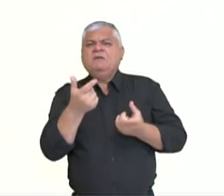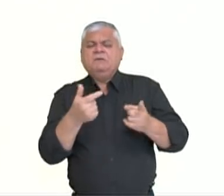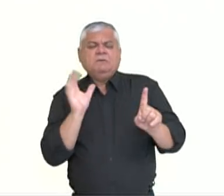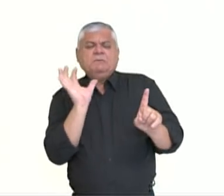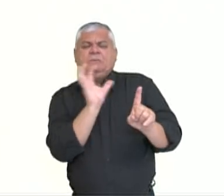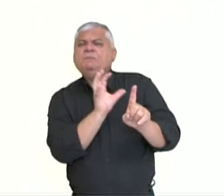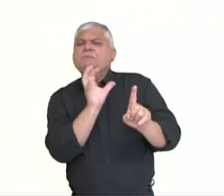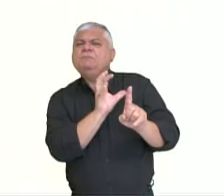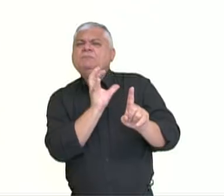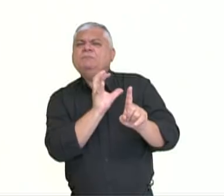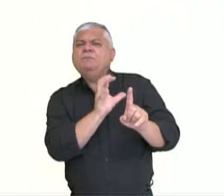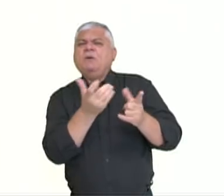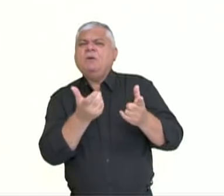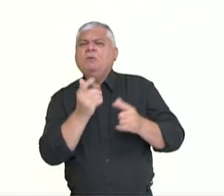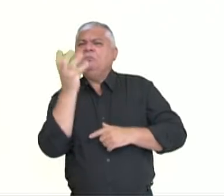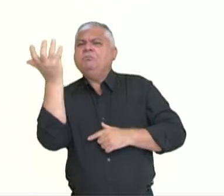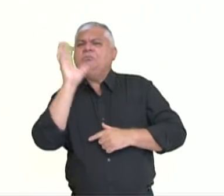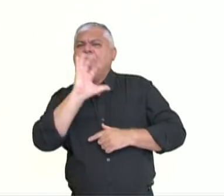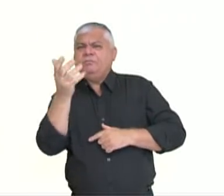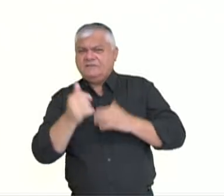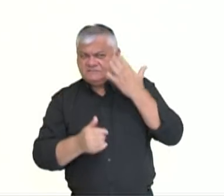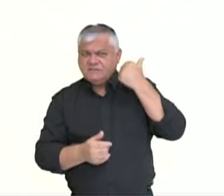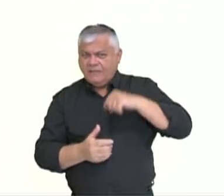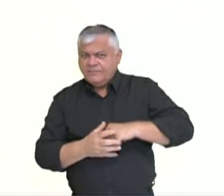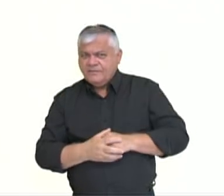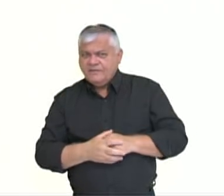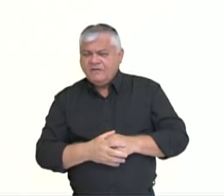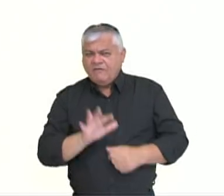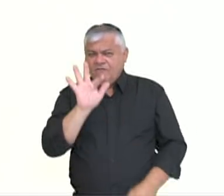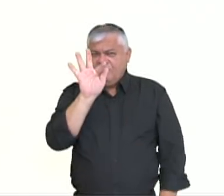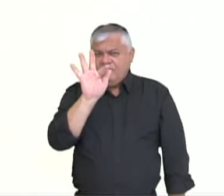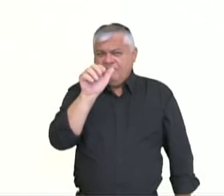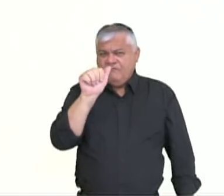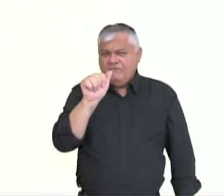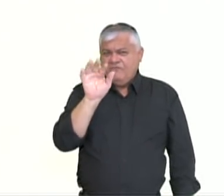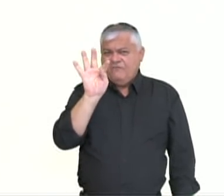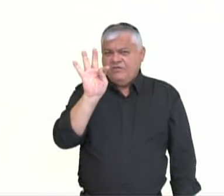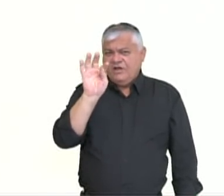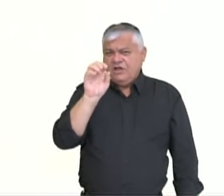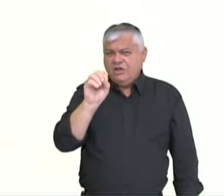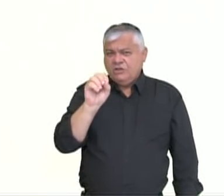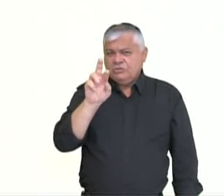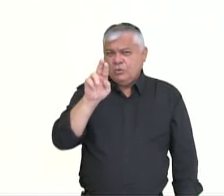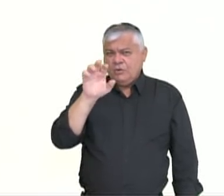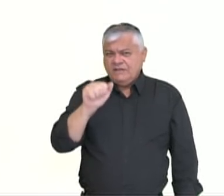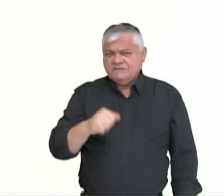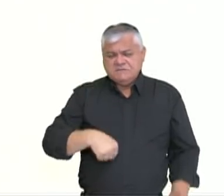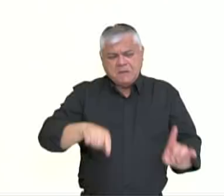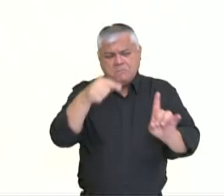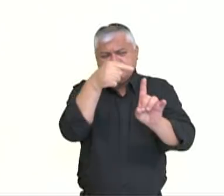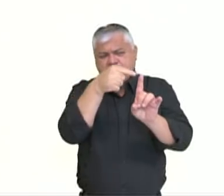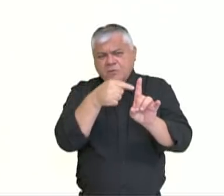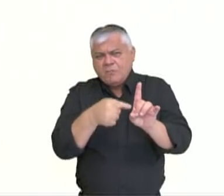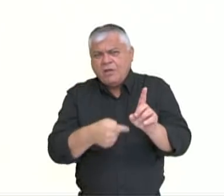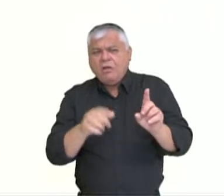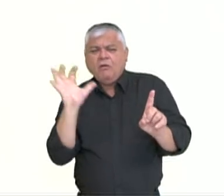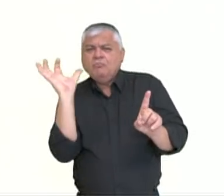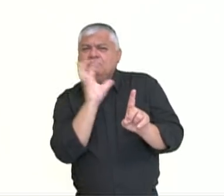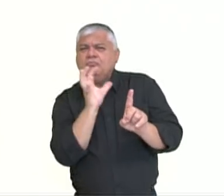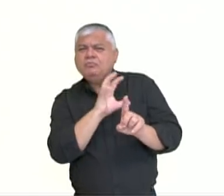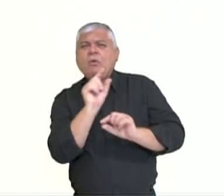os fatores que influenciam no clima? Você sabe o que são esses fatores e por que eles influenciam no clima